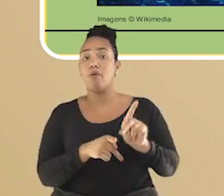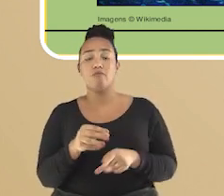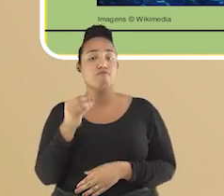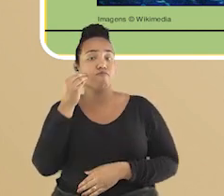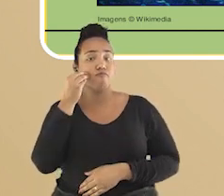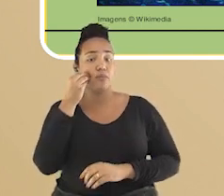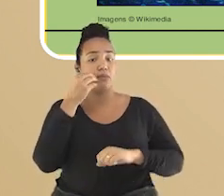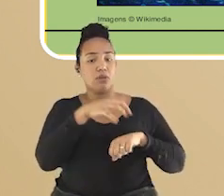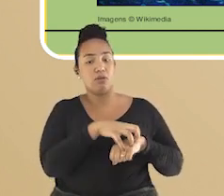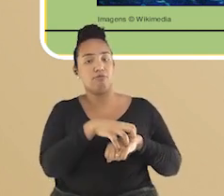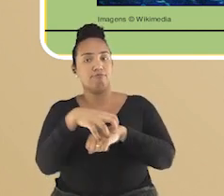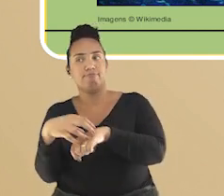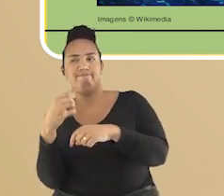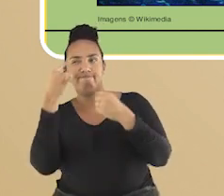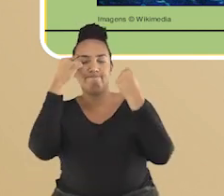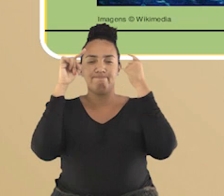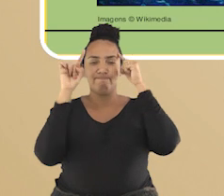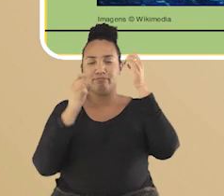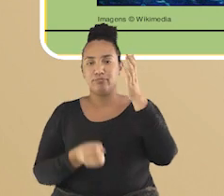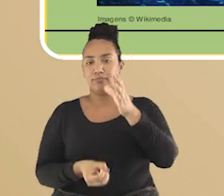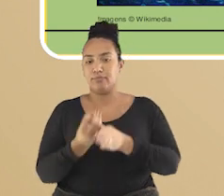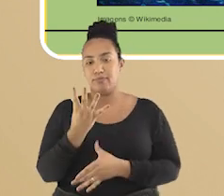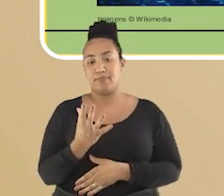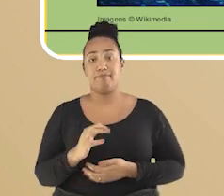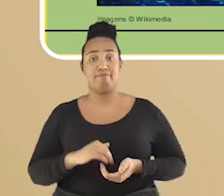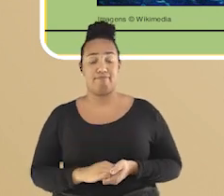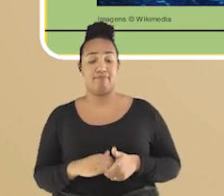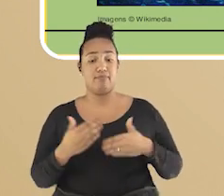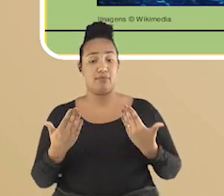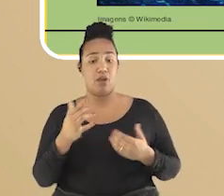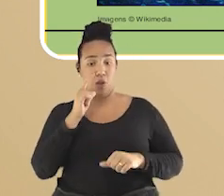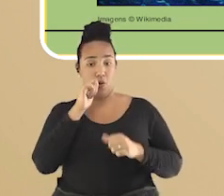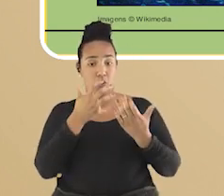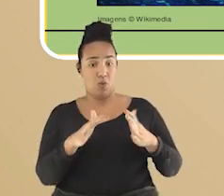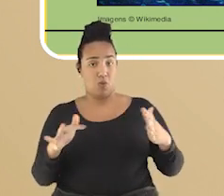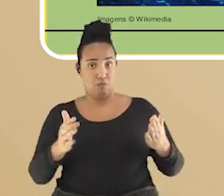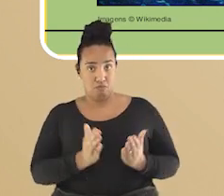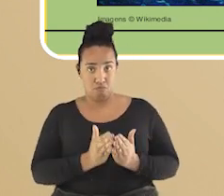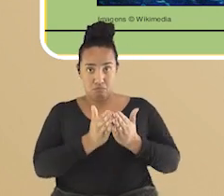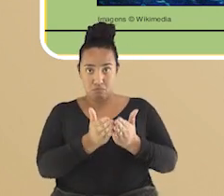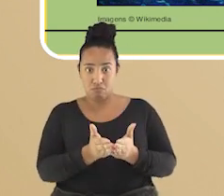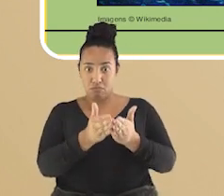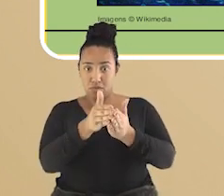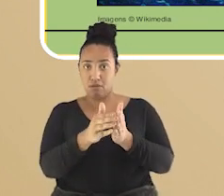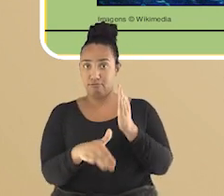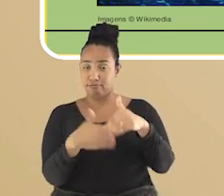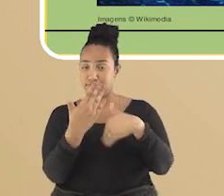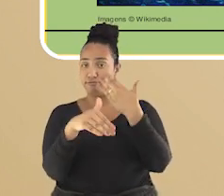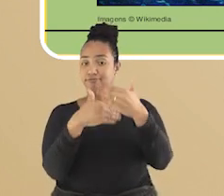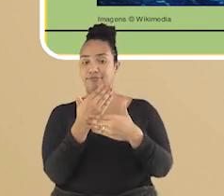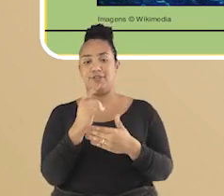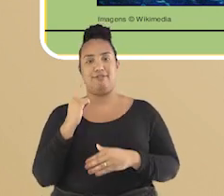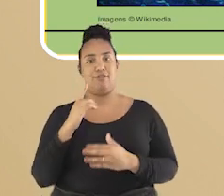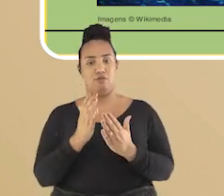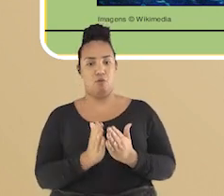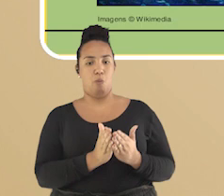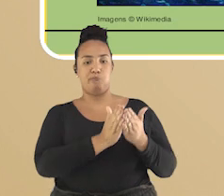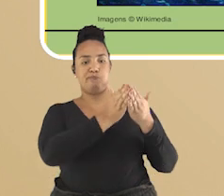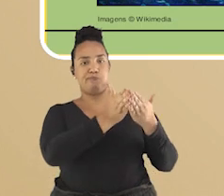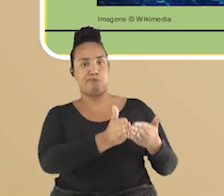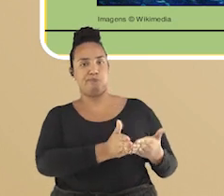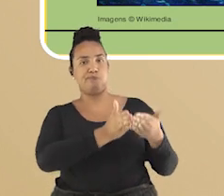seu transporte. O transporte marítimo, ele foi se desenvolvendo através de navios, barcos